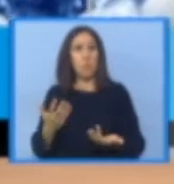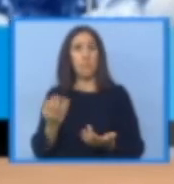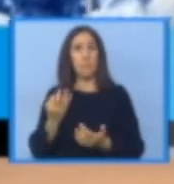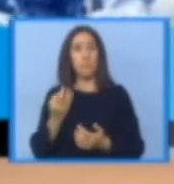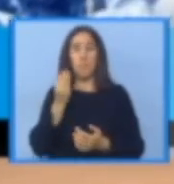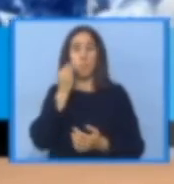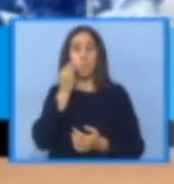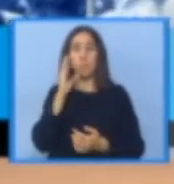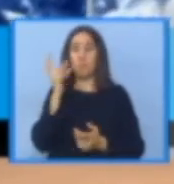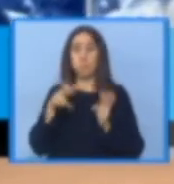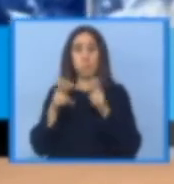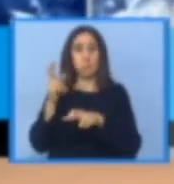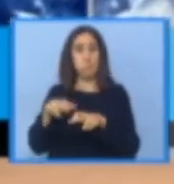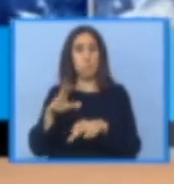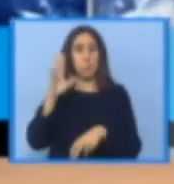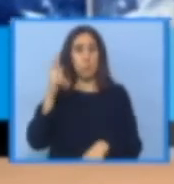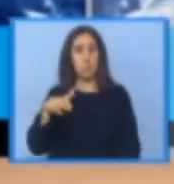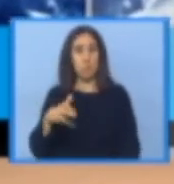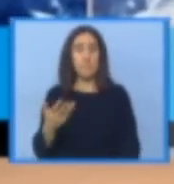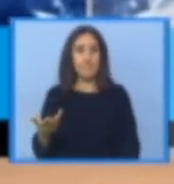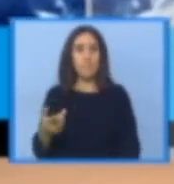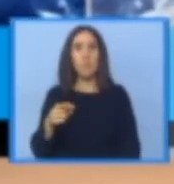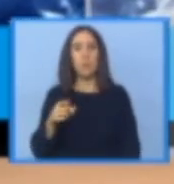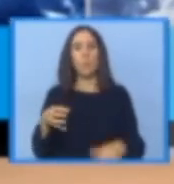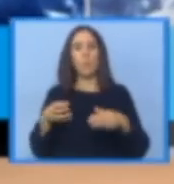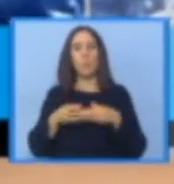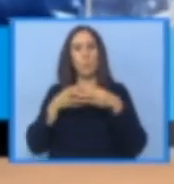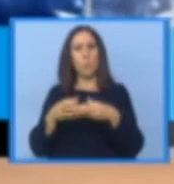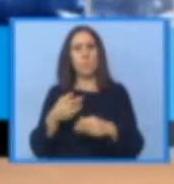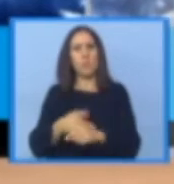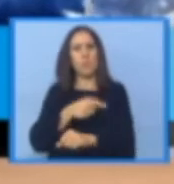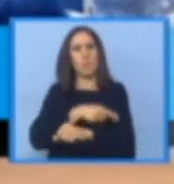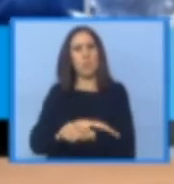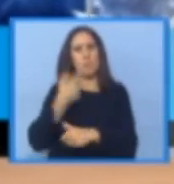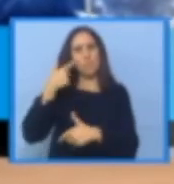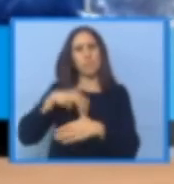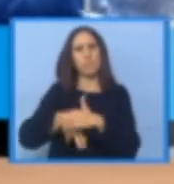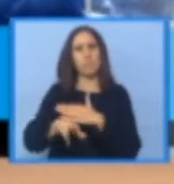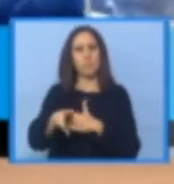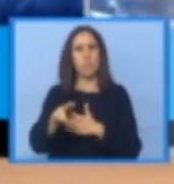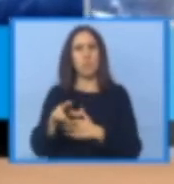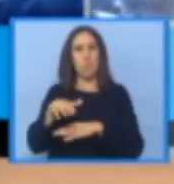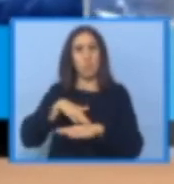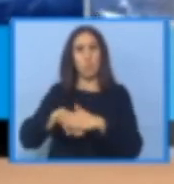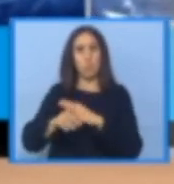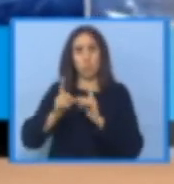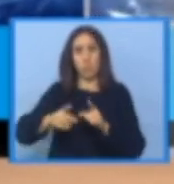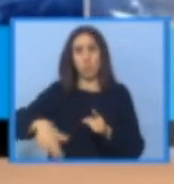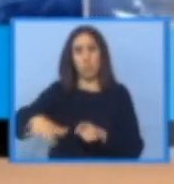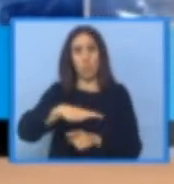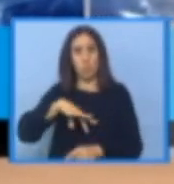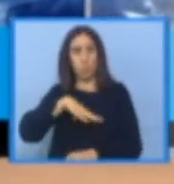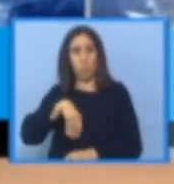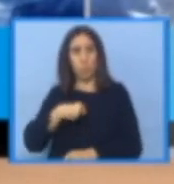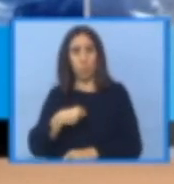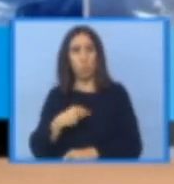pelas condições adversas que aconteceram, portanto, a entrada de um grupo radical que começou a atuar nesta zona do mundo,